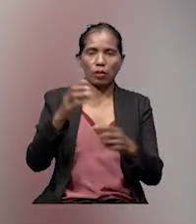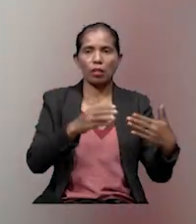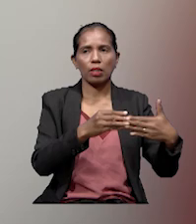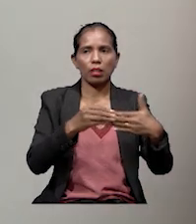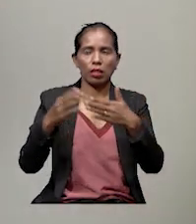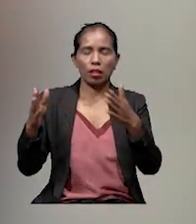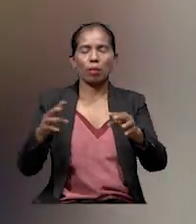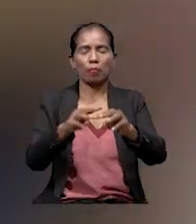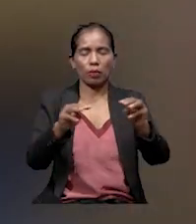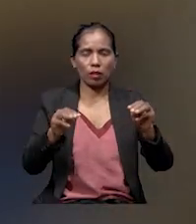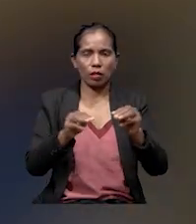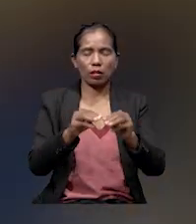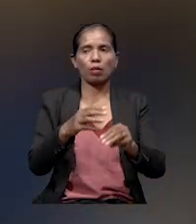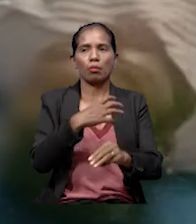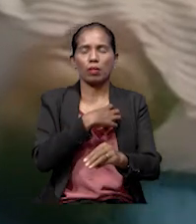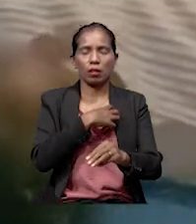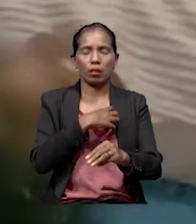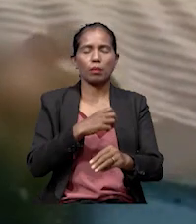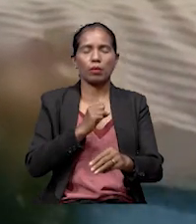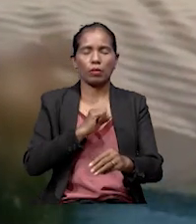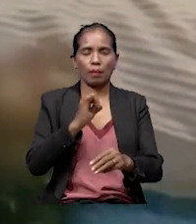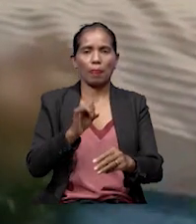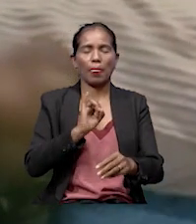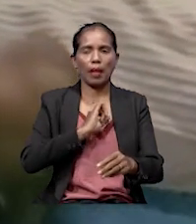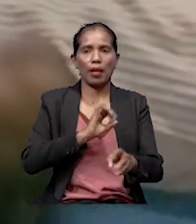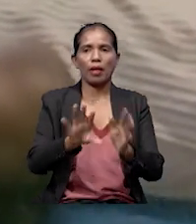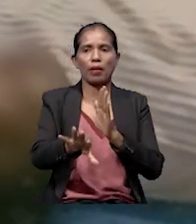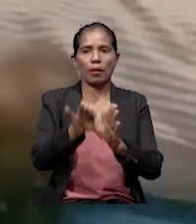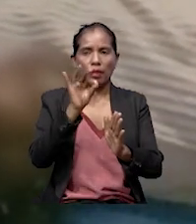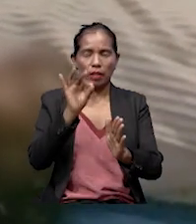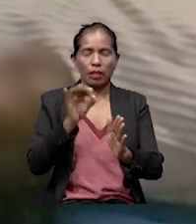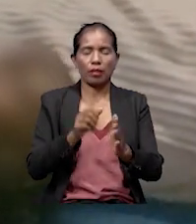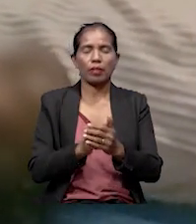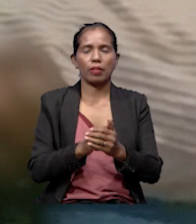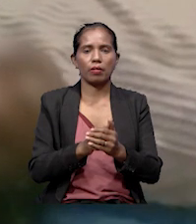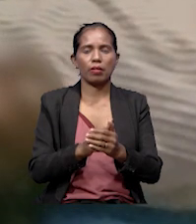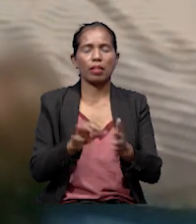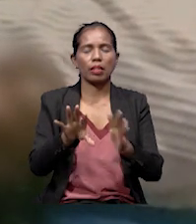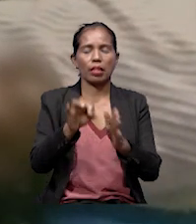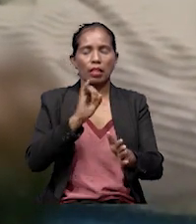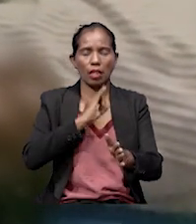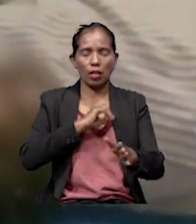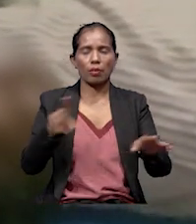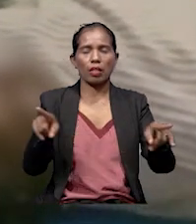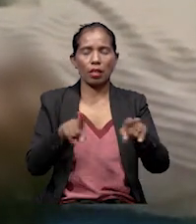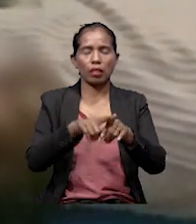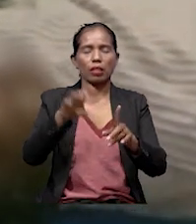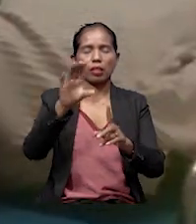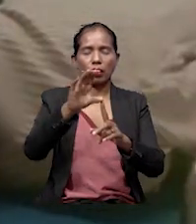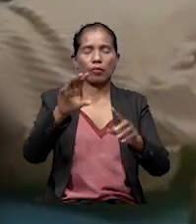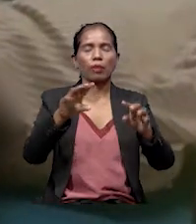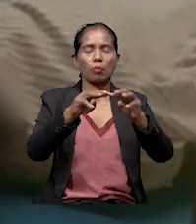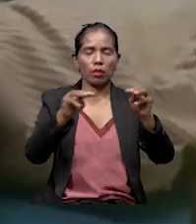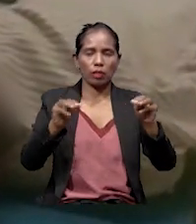Município Bocão. How had an order nomeação no Chico? Sociedade Comandante da Penetele, nome house, Hanesan, comandante Município Cova